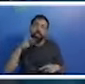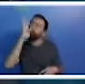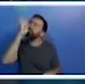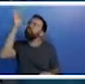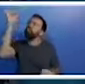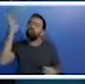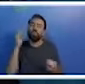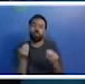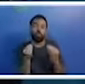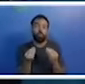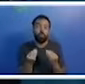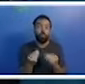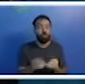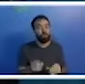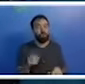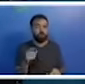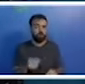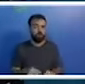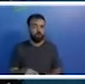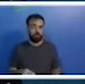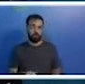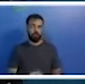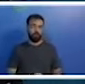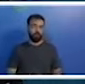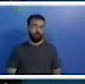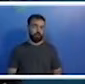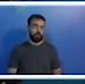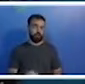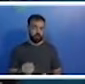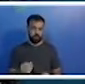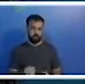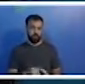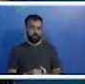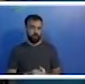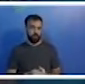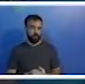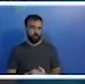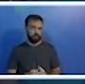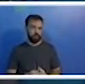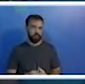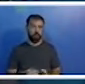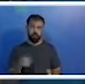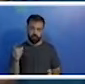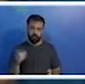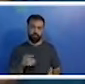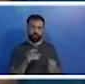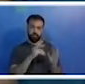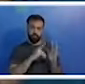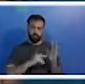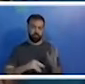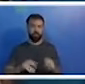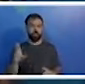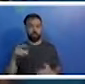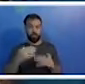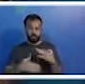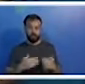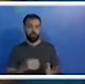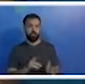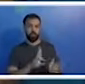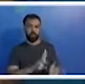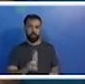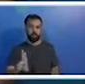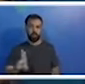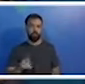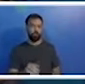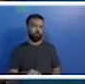fazer um desenho ou recorte sou colares na melhor maneira que vocês puderem e souberem e vamos escrever o nome aqui não esqueça de